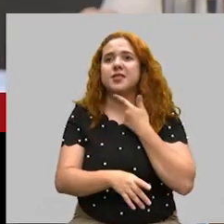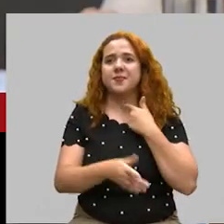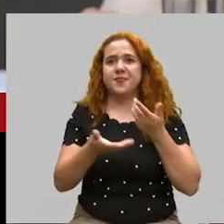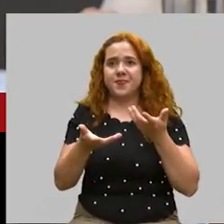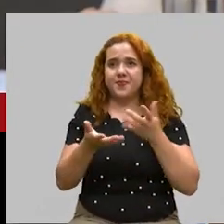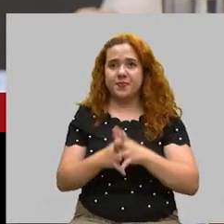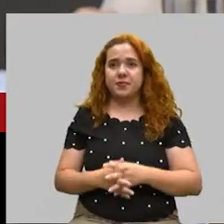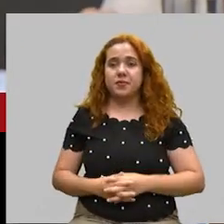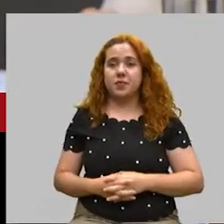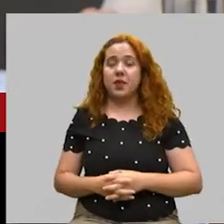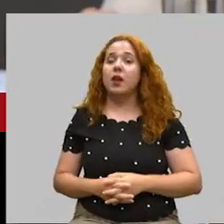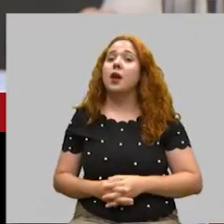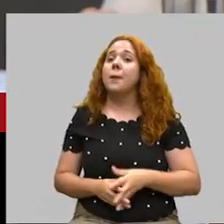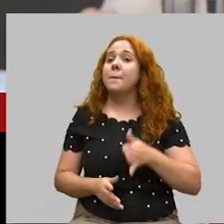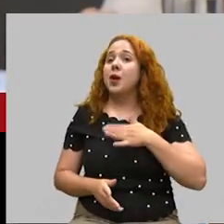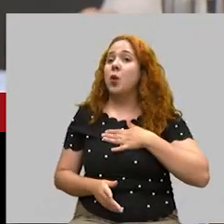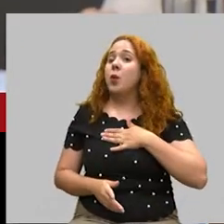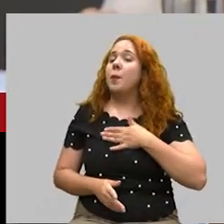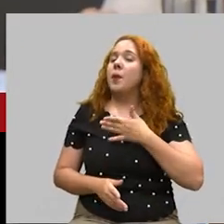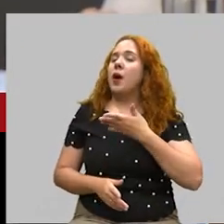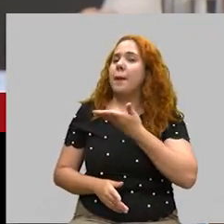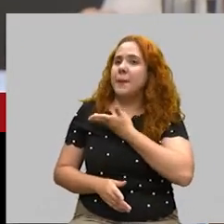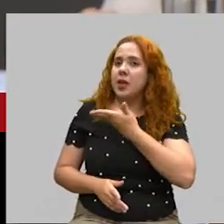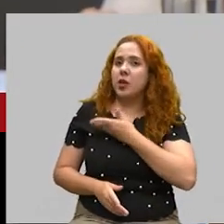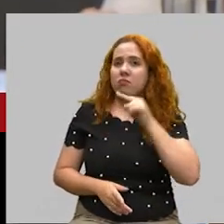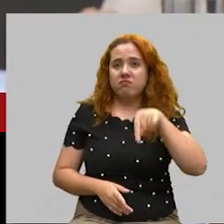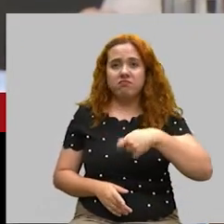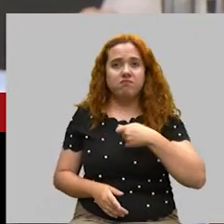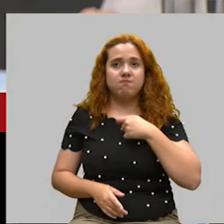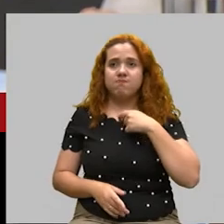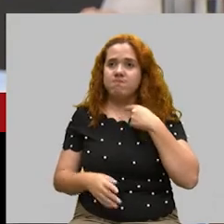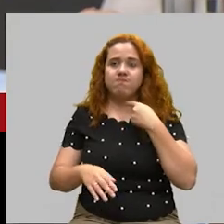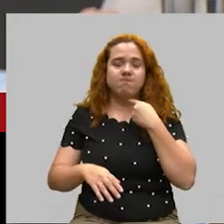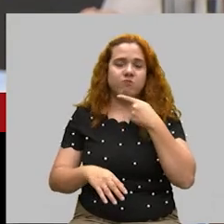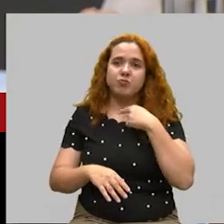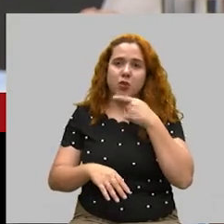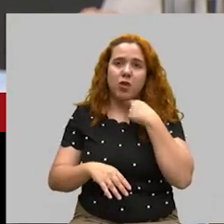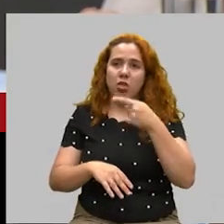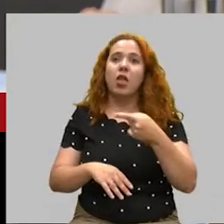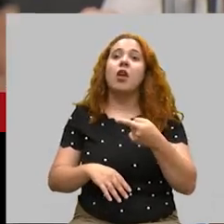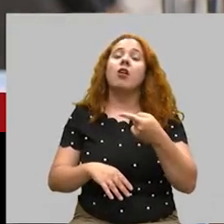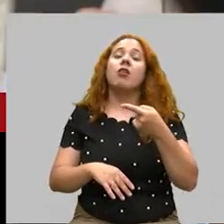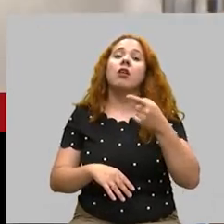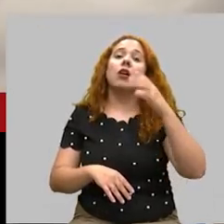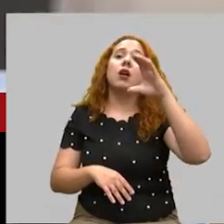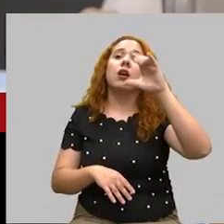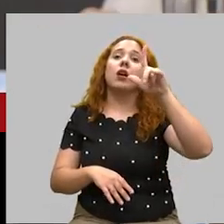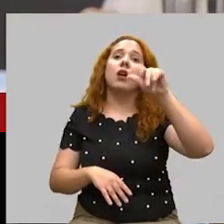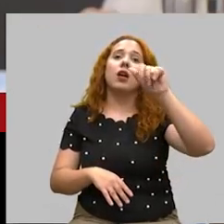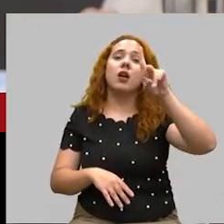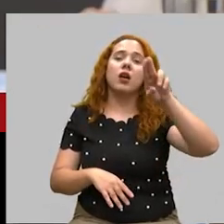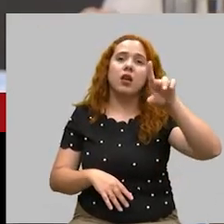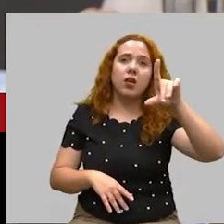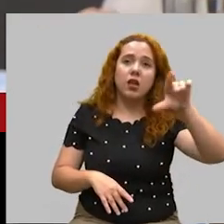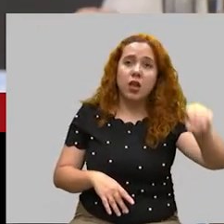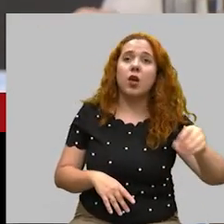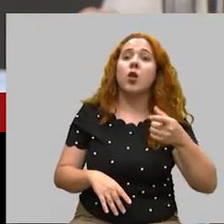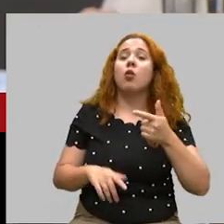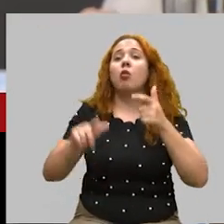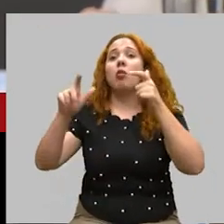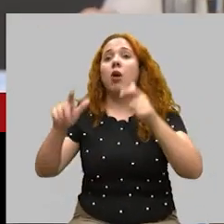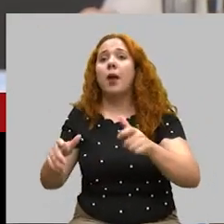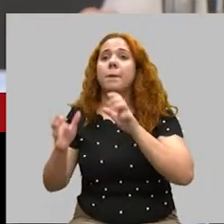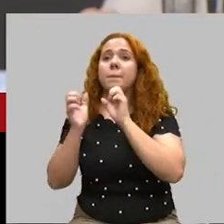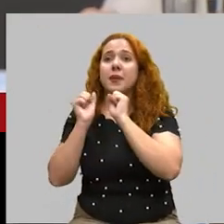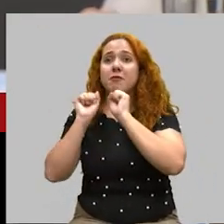colega que não pôde vir aqui né mas porque esse é um Desafio então além de ter condições de hospedagem e alimentação durante